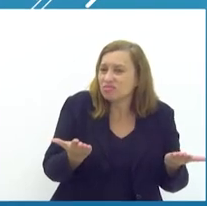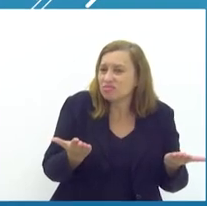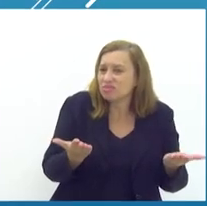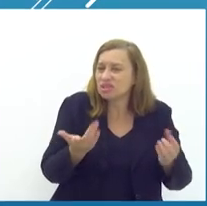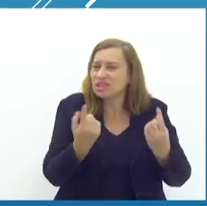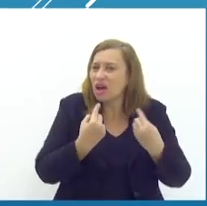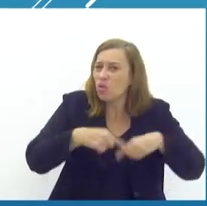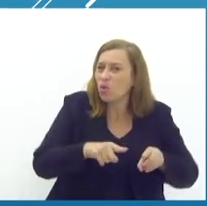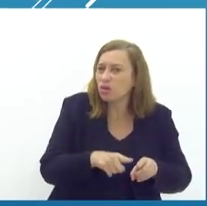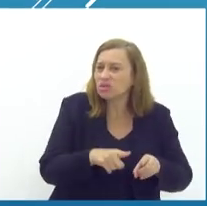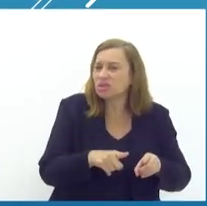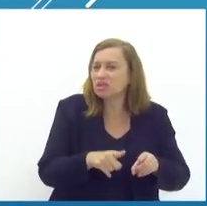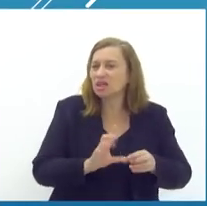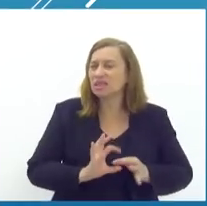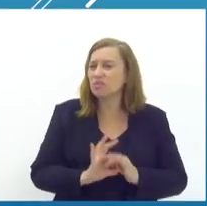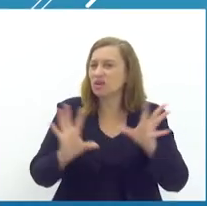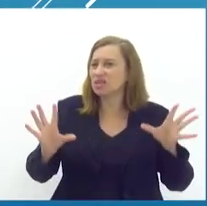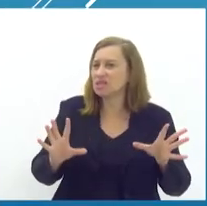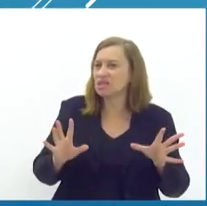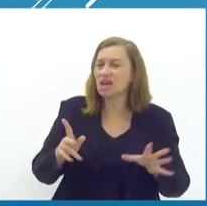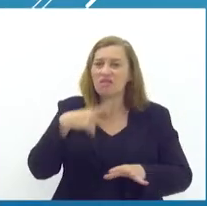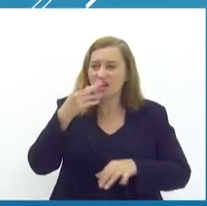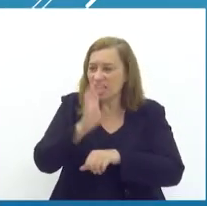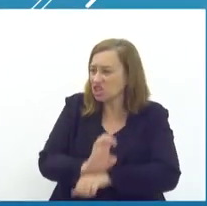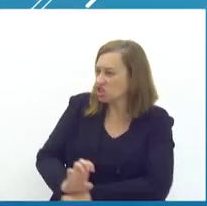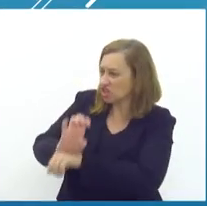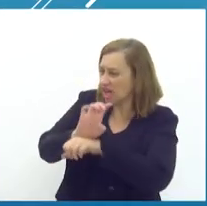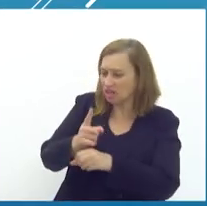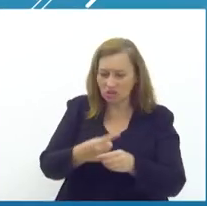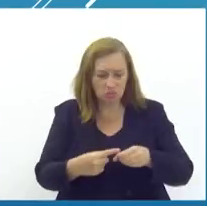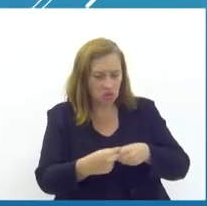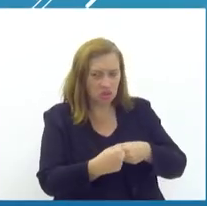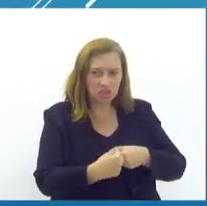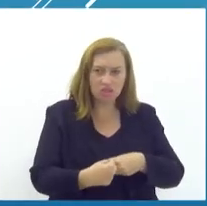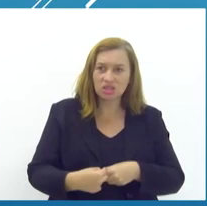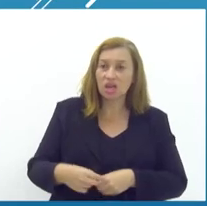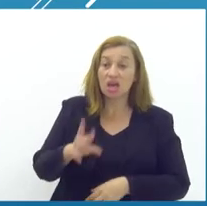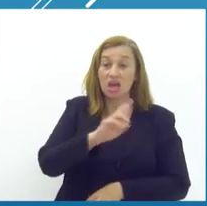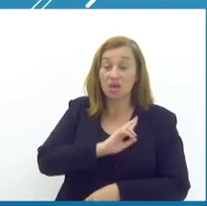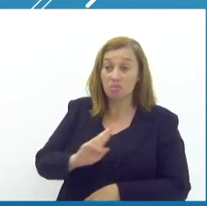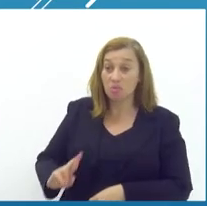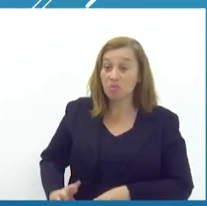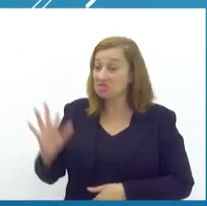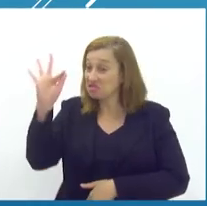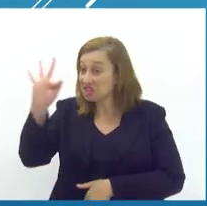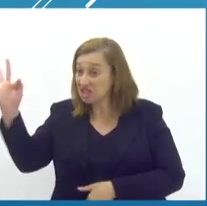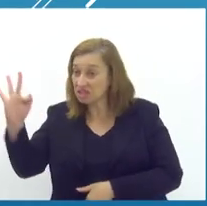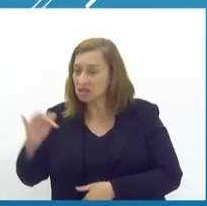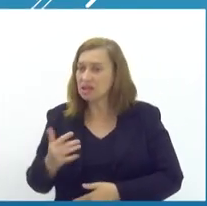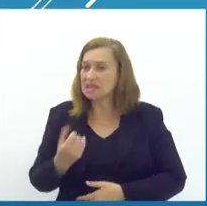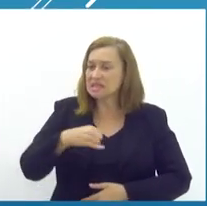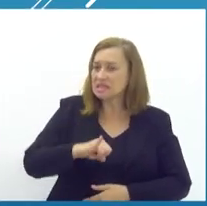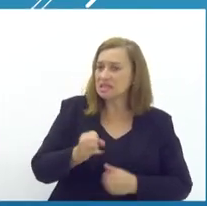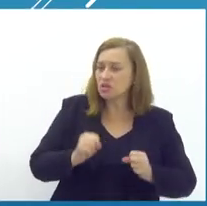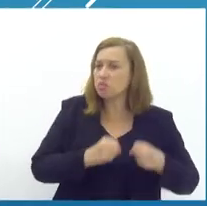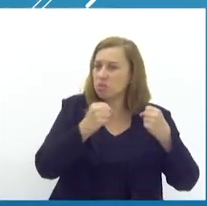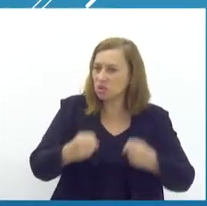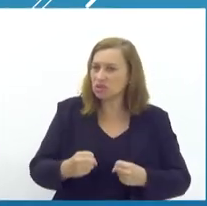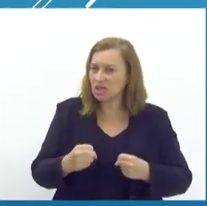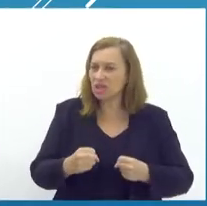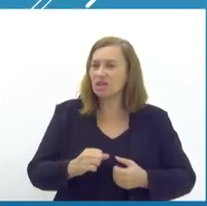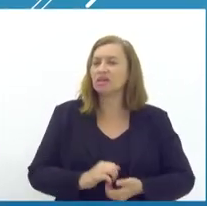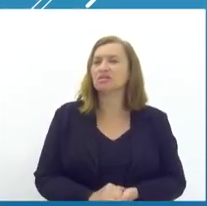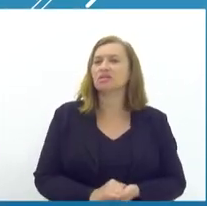não há que se falar em Estados nem municípios nem República Federativa se o poder decisão sobre